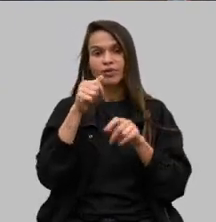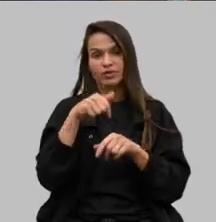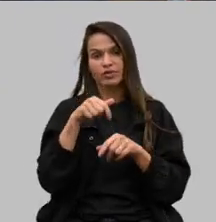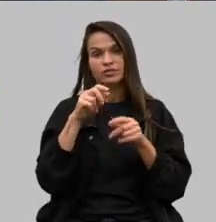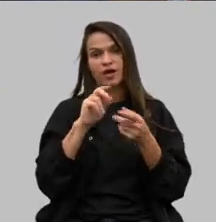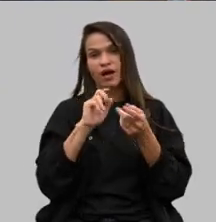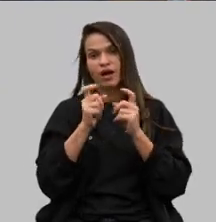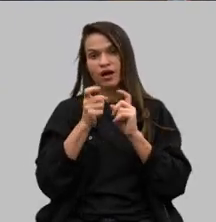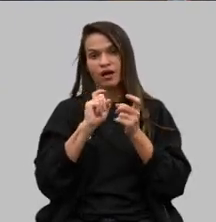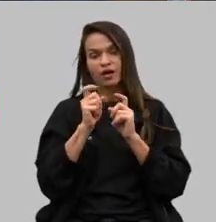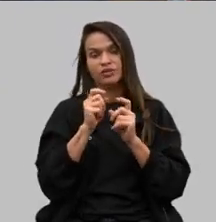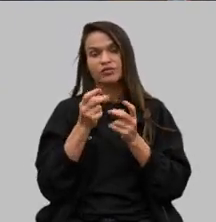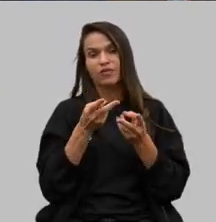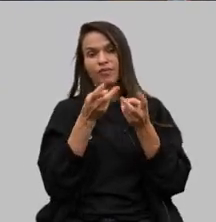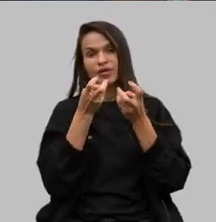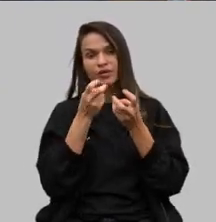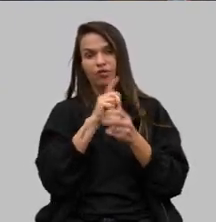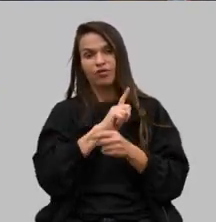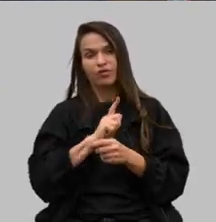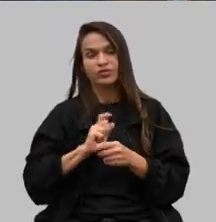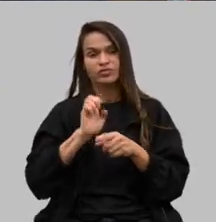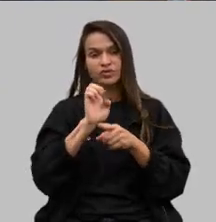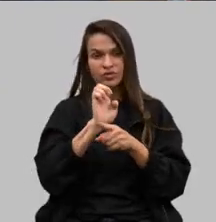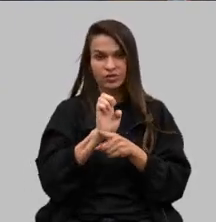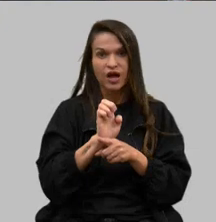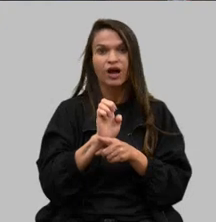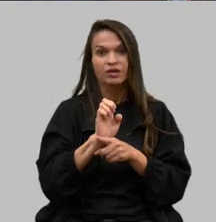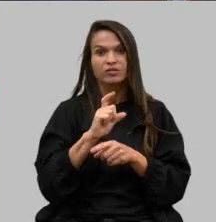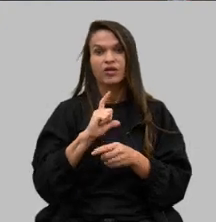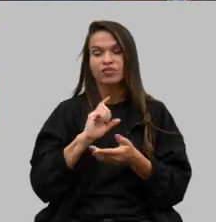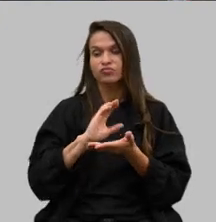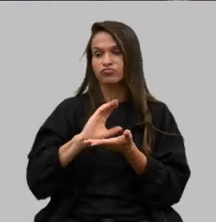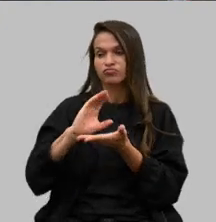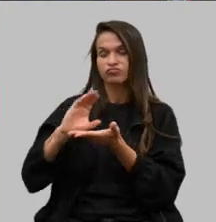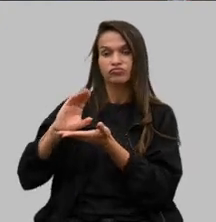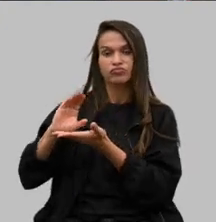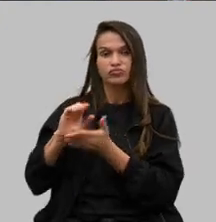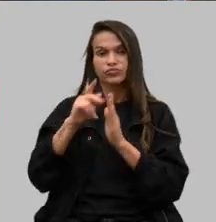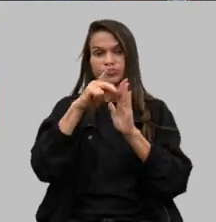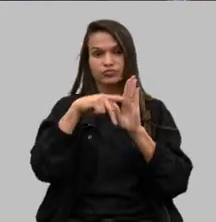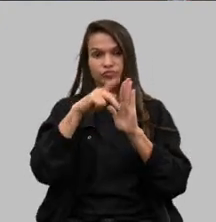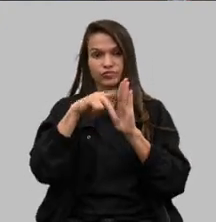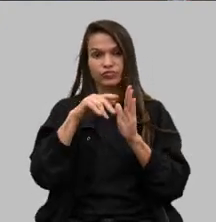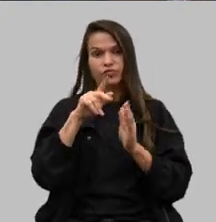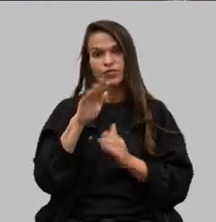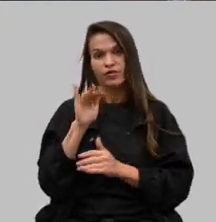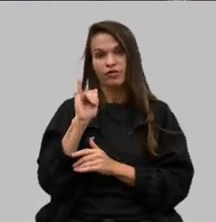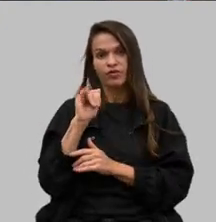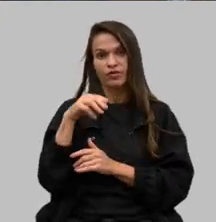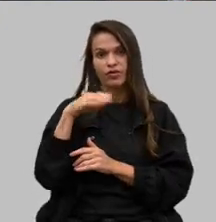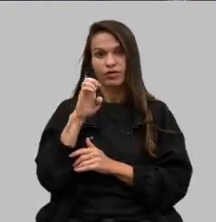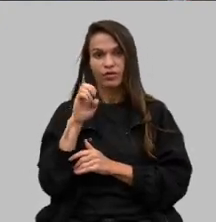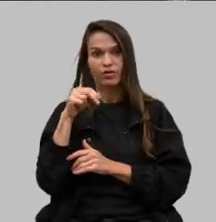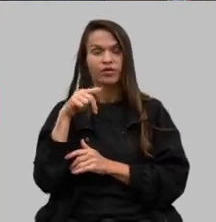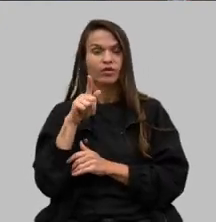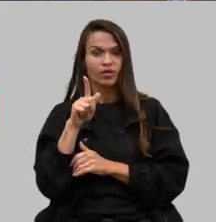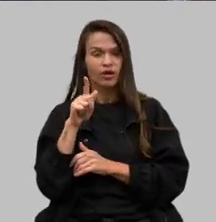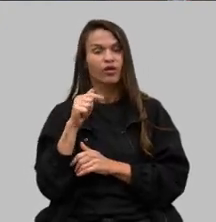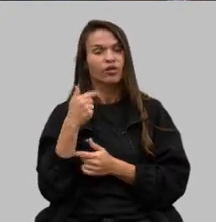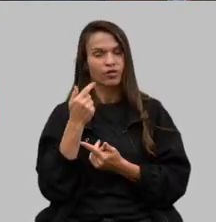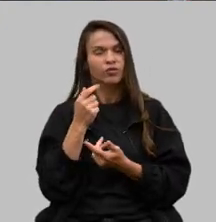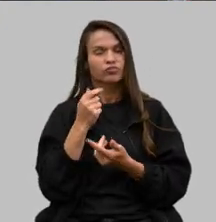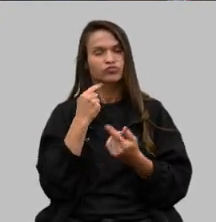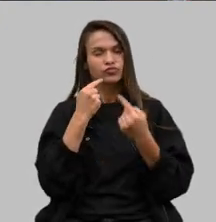nós vamos ver como que o governo do estado tem financiado programas e projetos da fieng Eu tratei sobre isso numa outra audiência